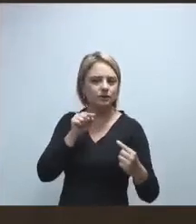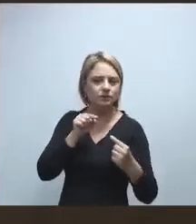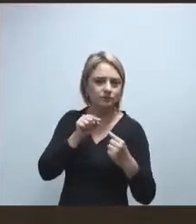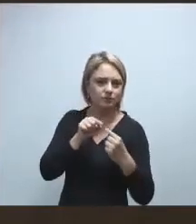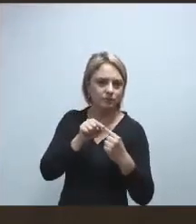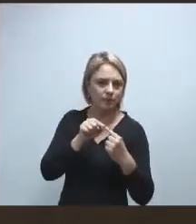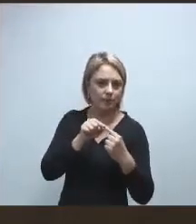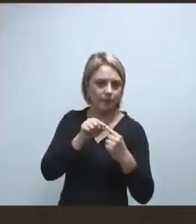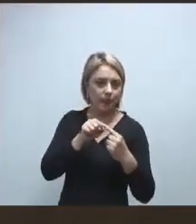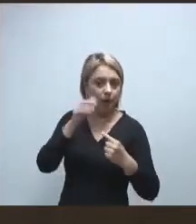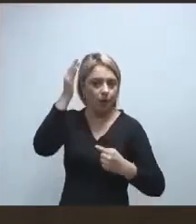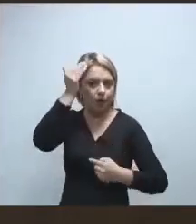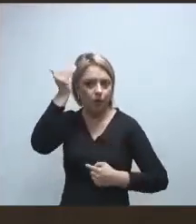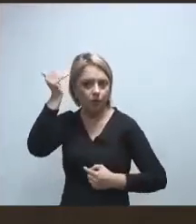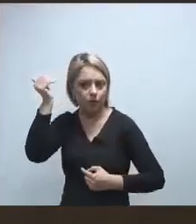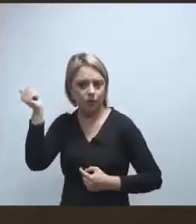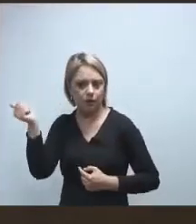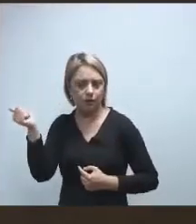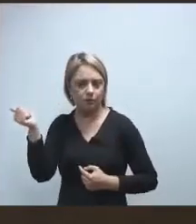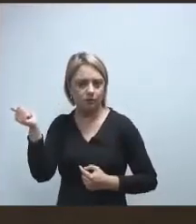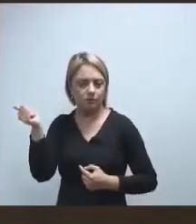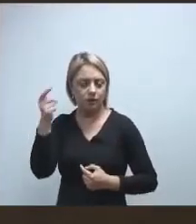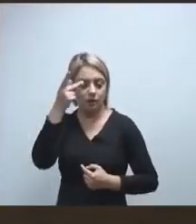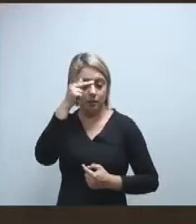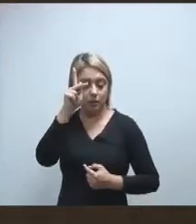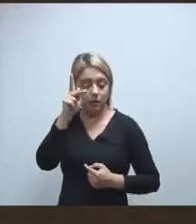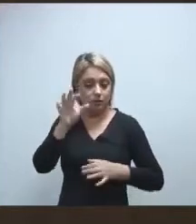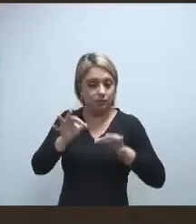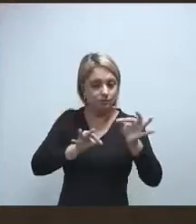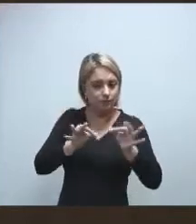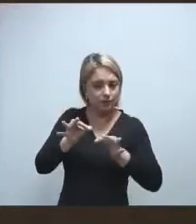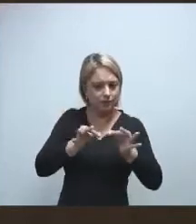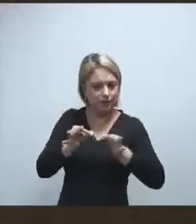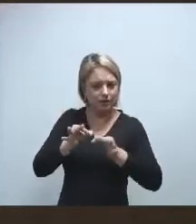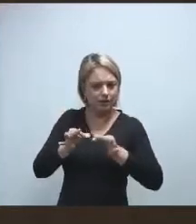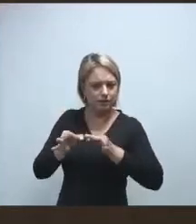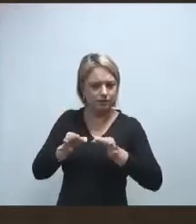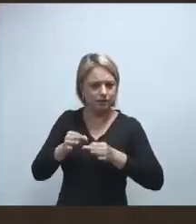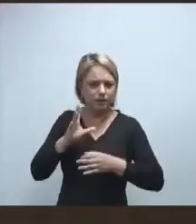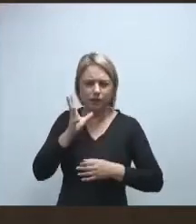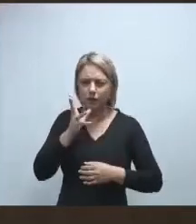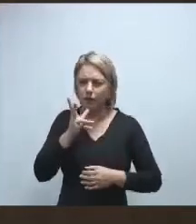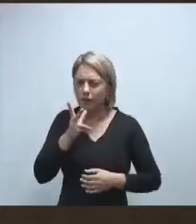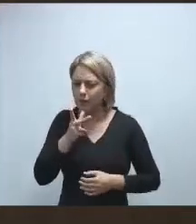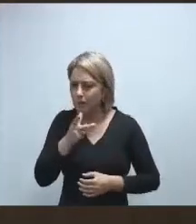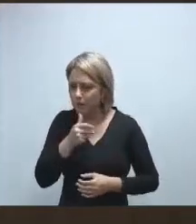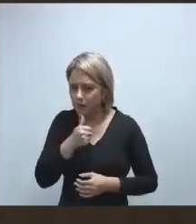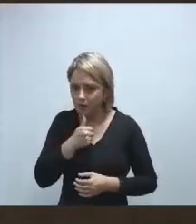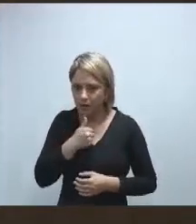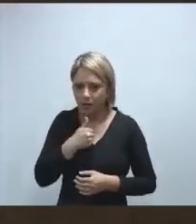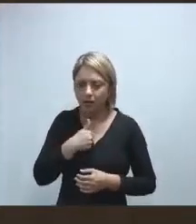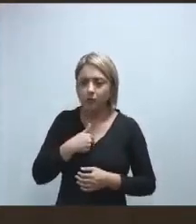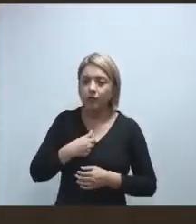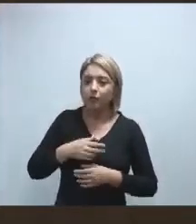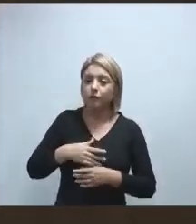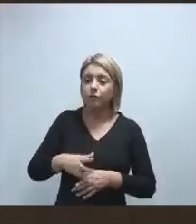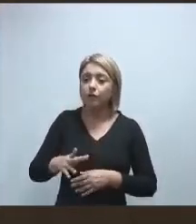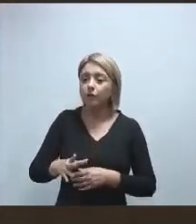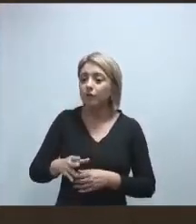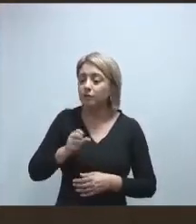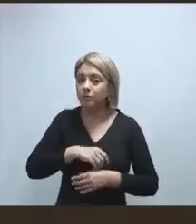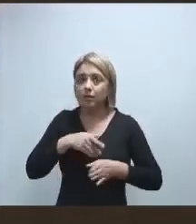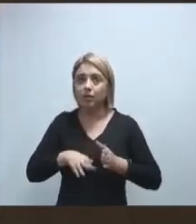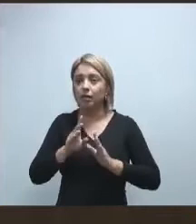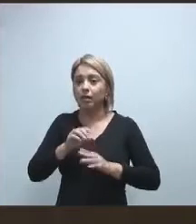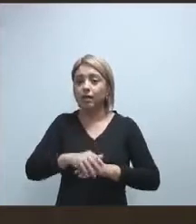o sucesso por essa preparação longa no nasceu de um dia pra noite foram na verdade